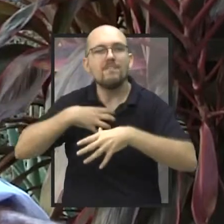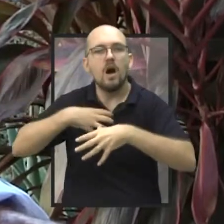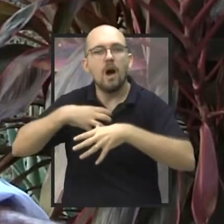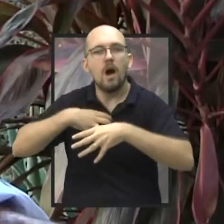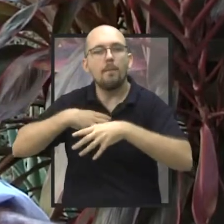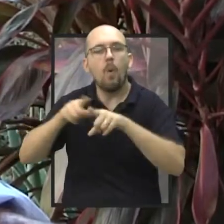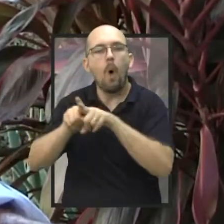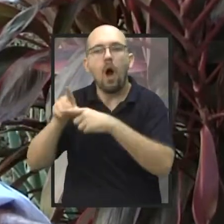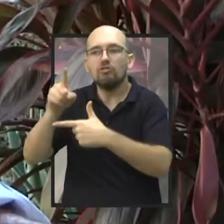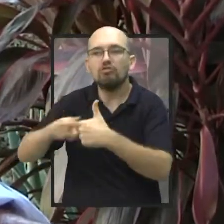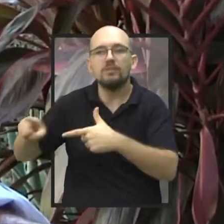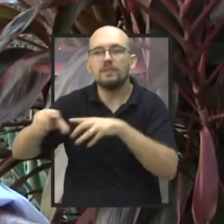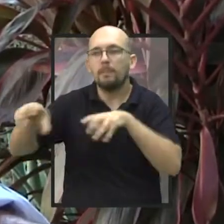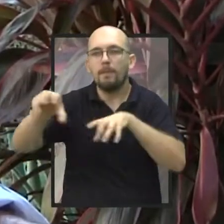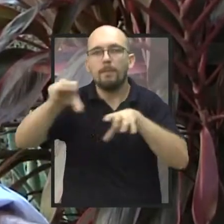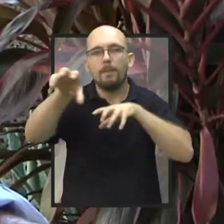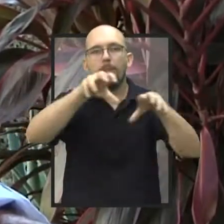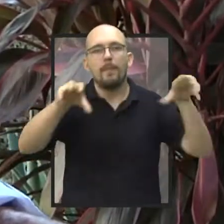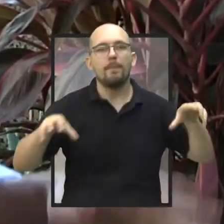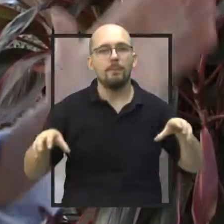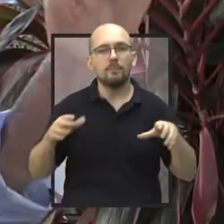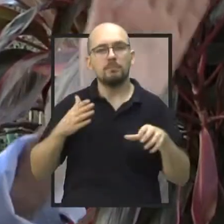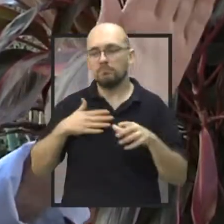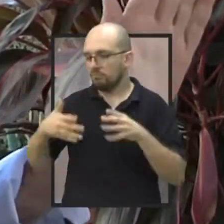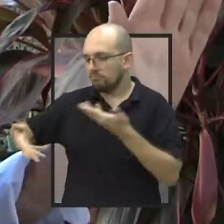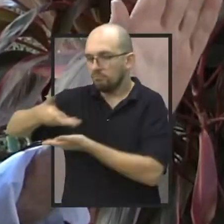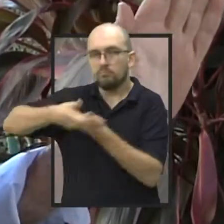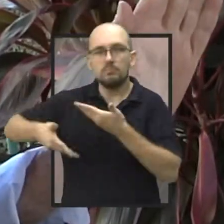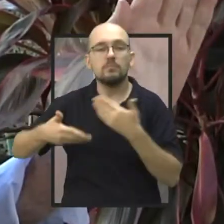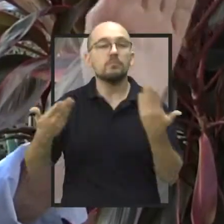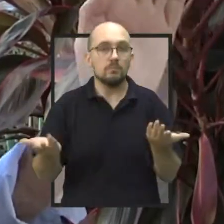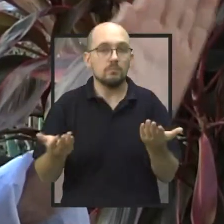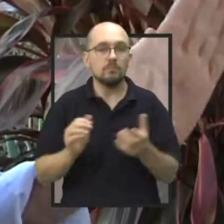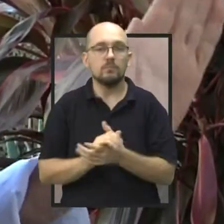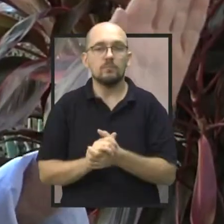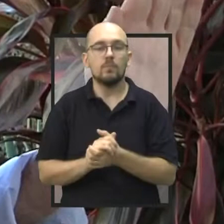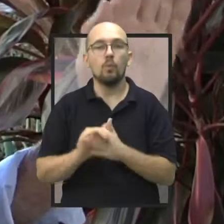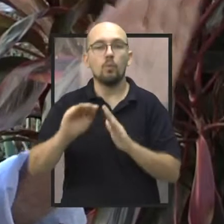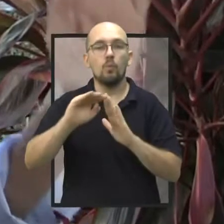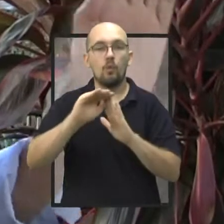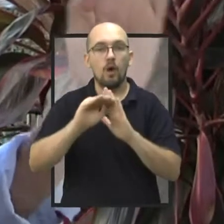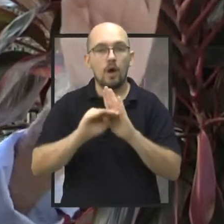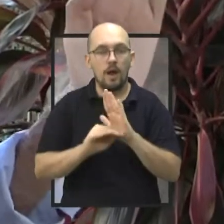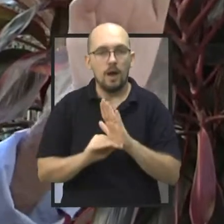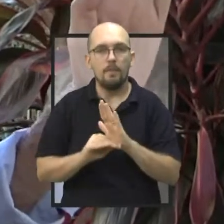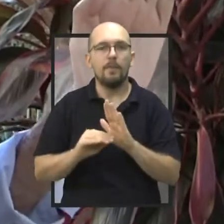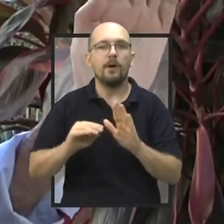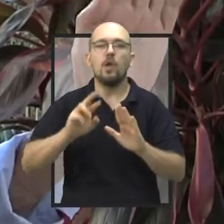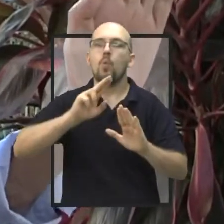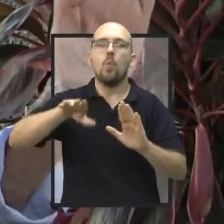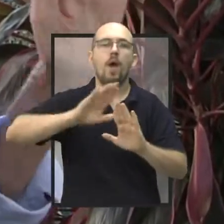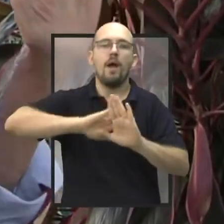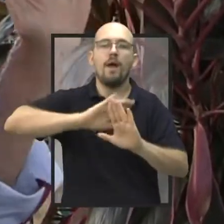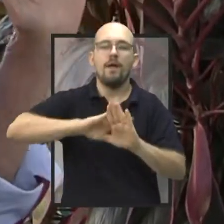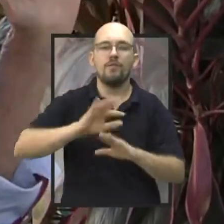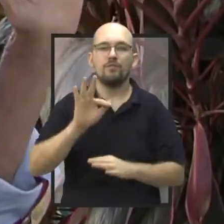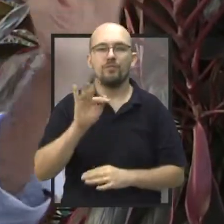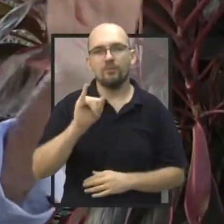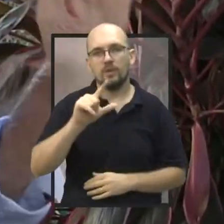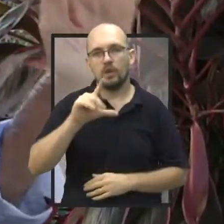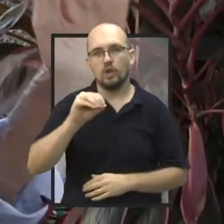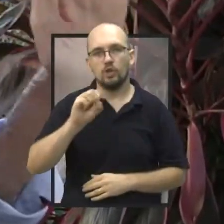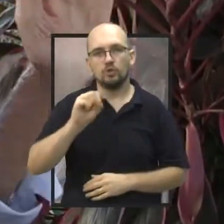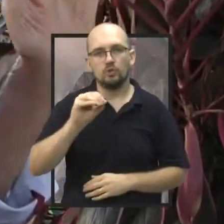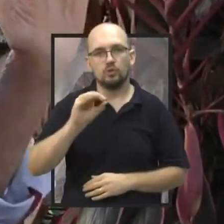de proclamar os ideais dele. E o programa não filosófico. E